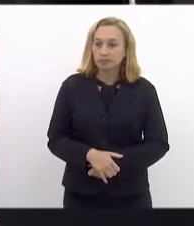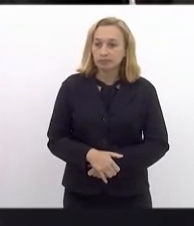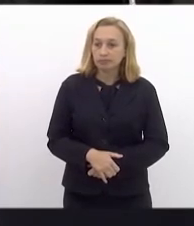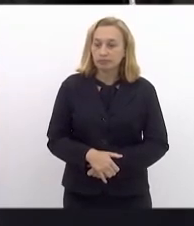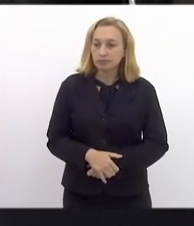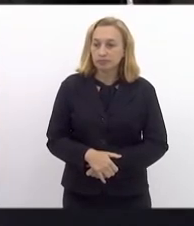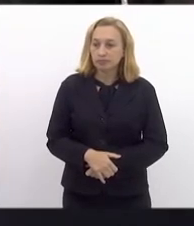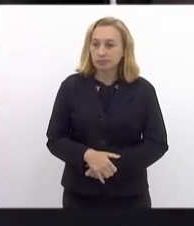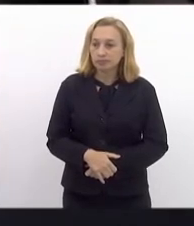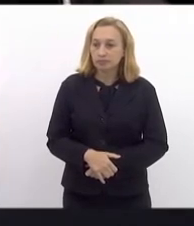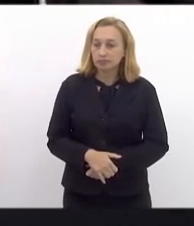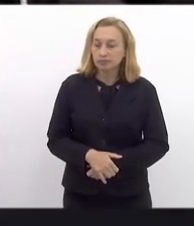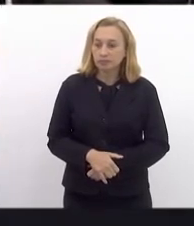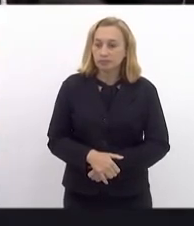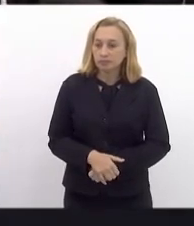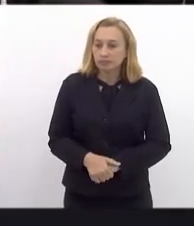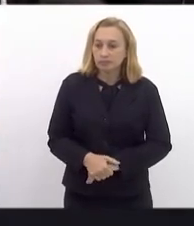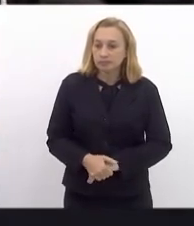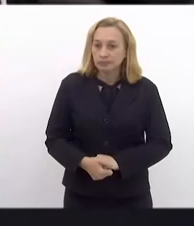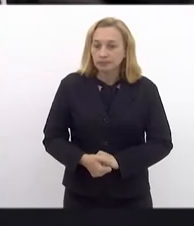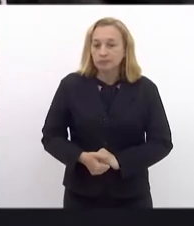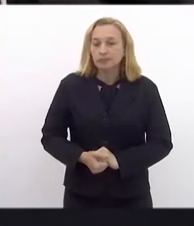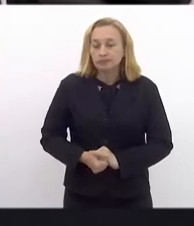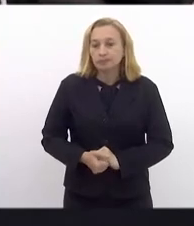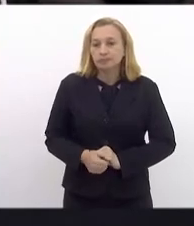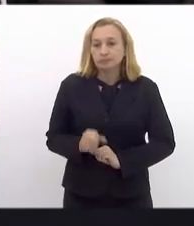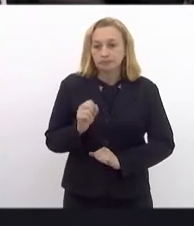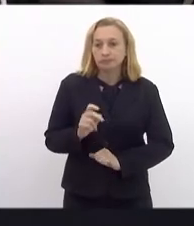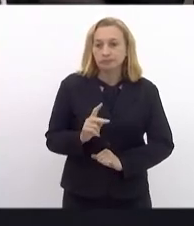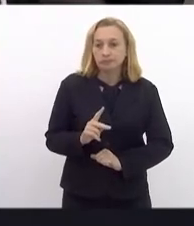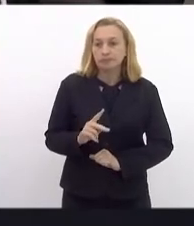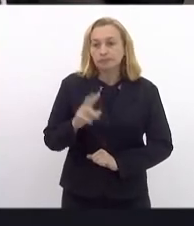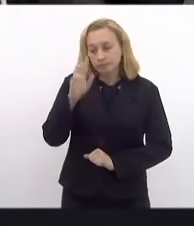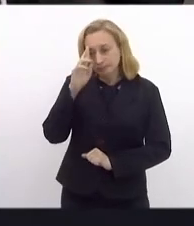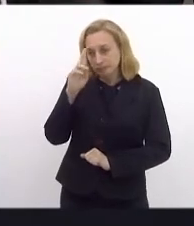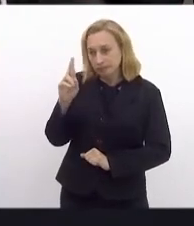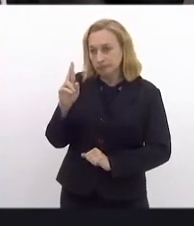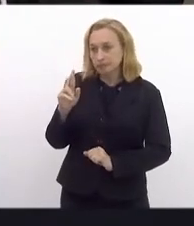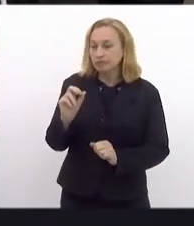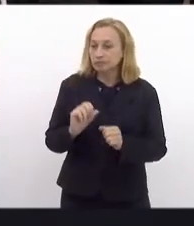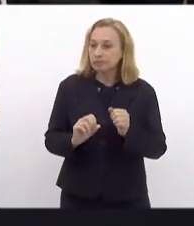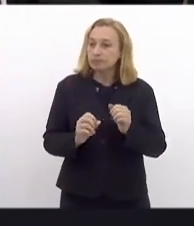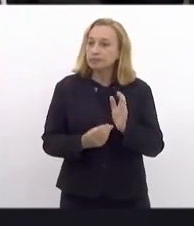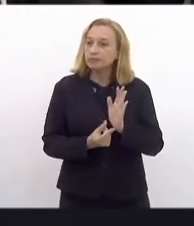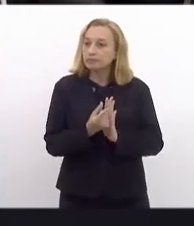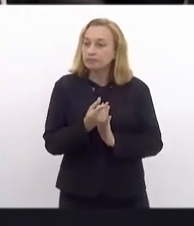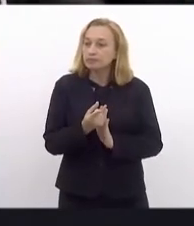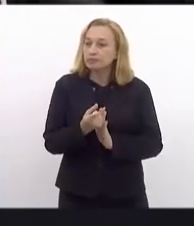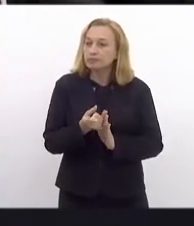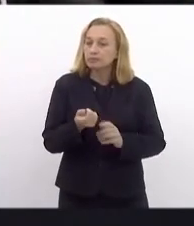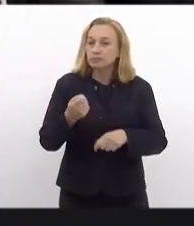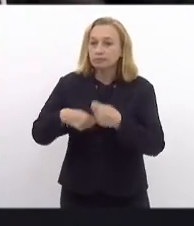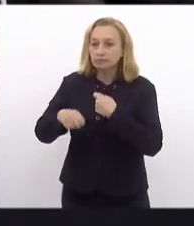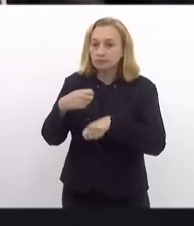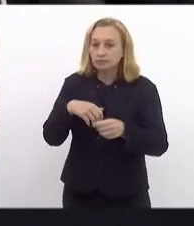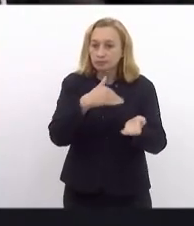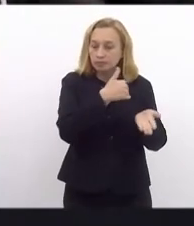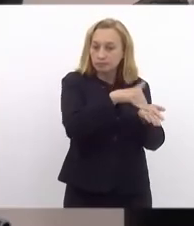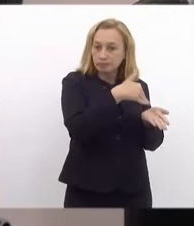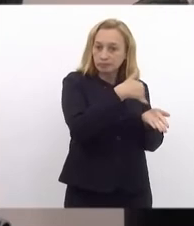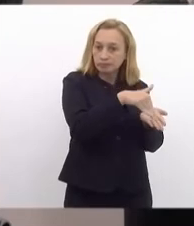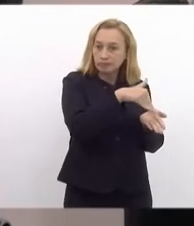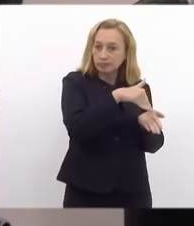os cursos têm agora tá bom então sofás financeiro e o econômico faz a secretaria